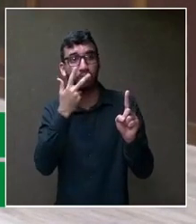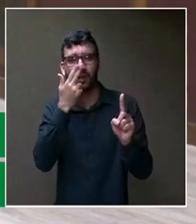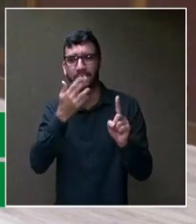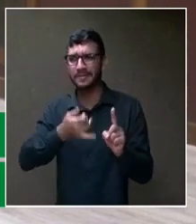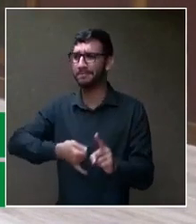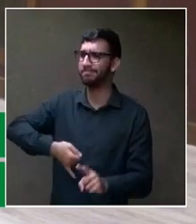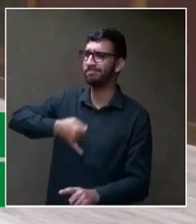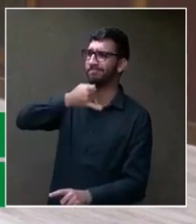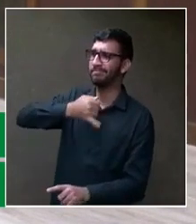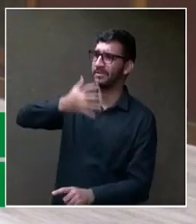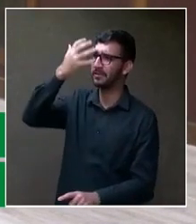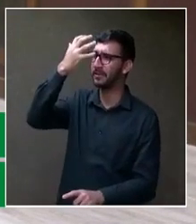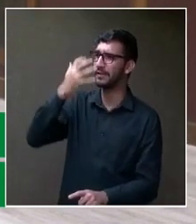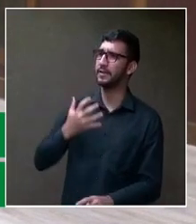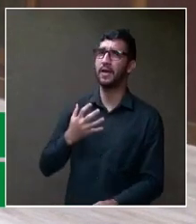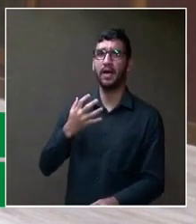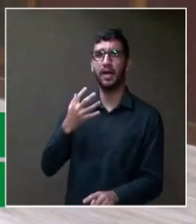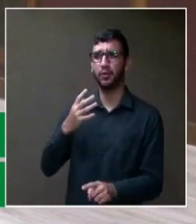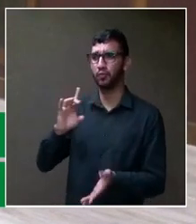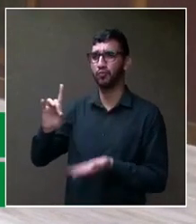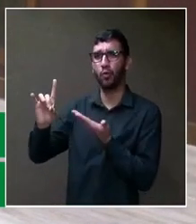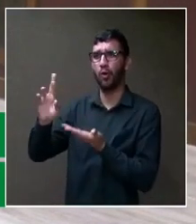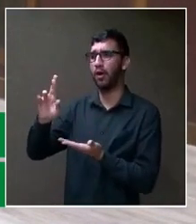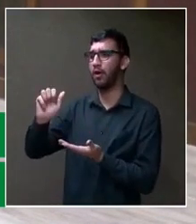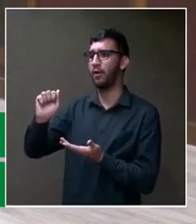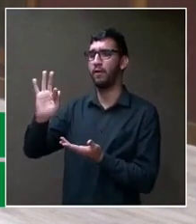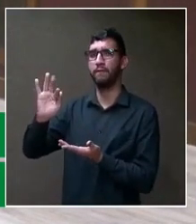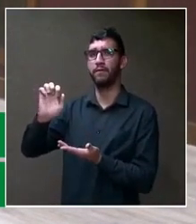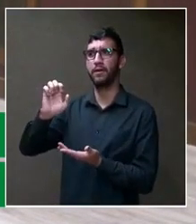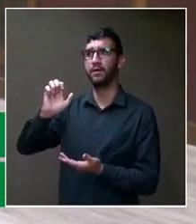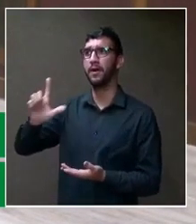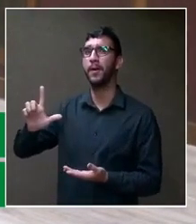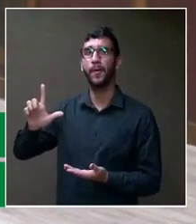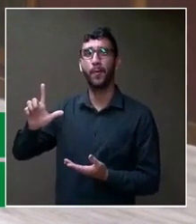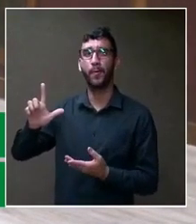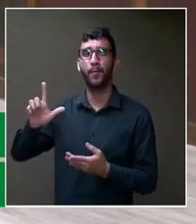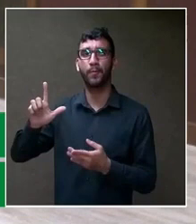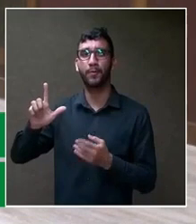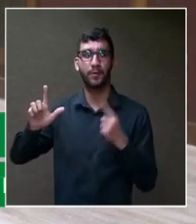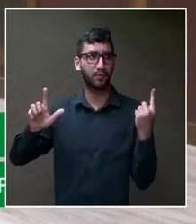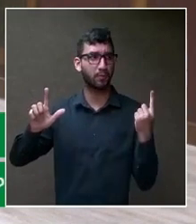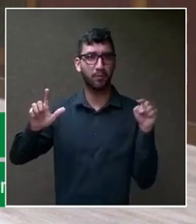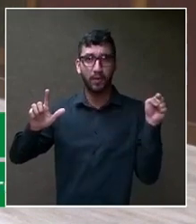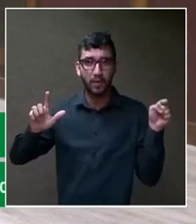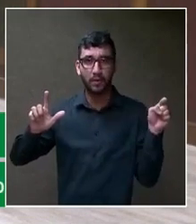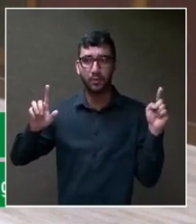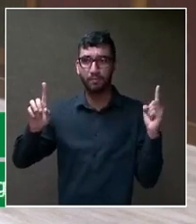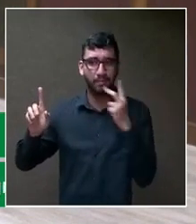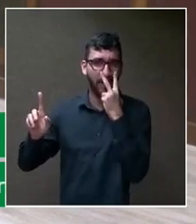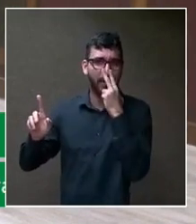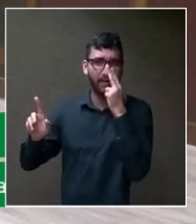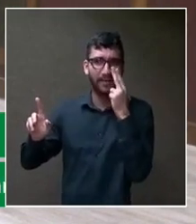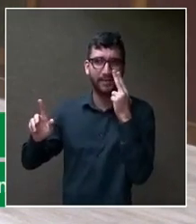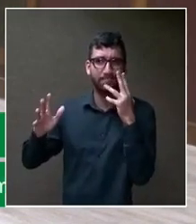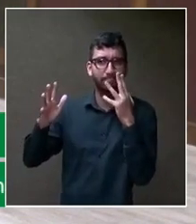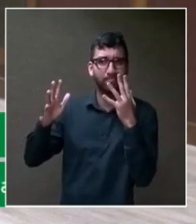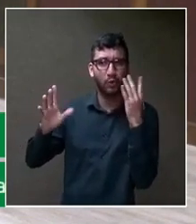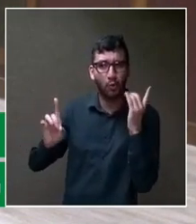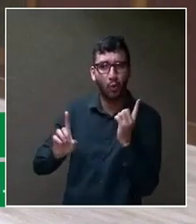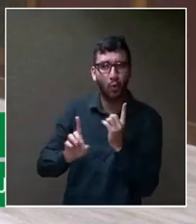ficado chateado com Rafael, que Cássio descobriu uma treta,